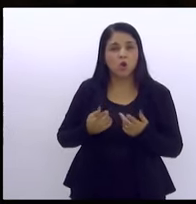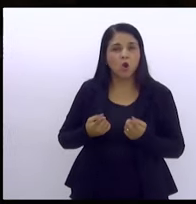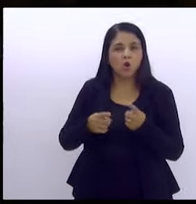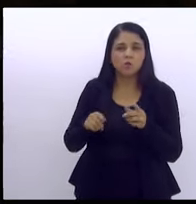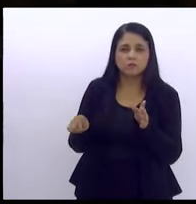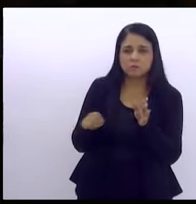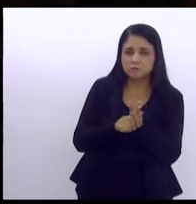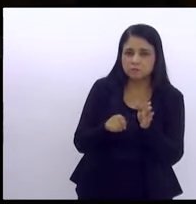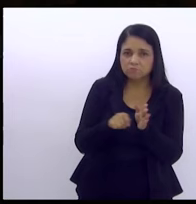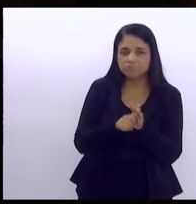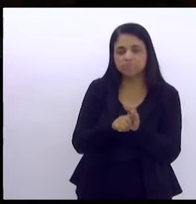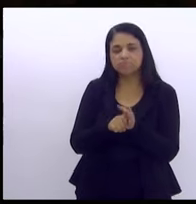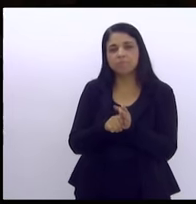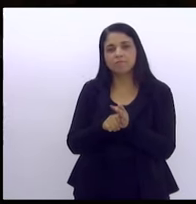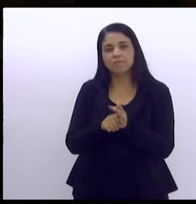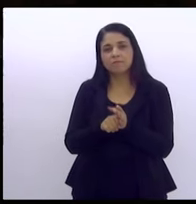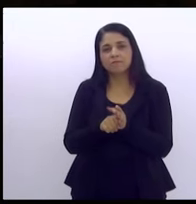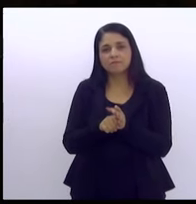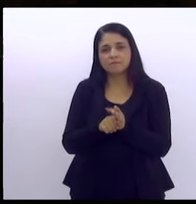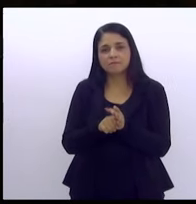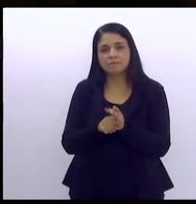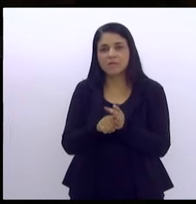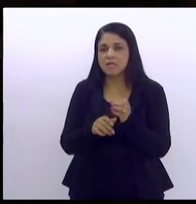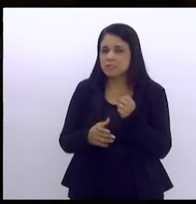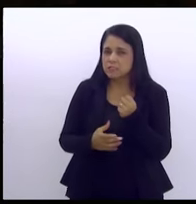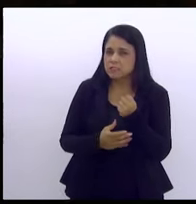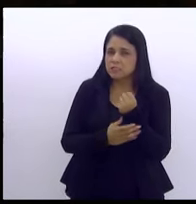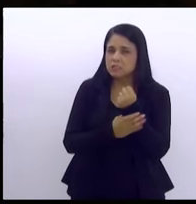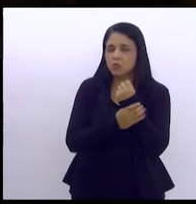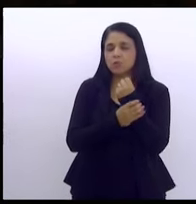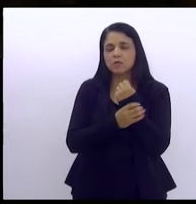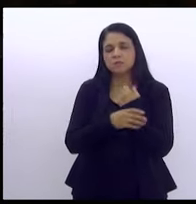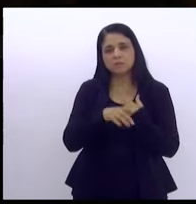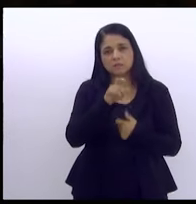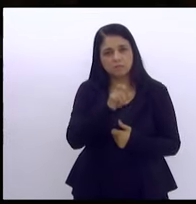à efetividade da segurança às pessoas,